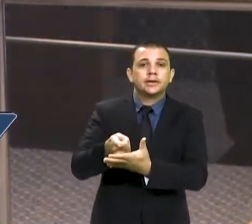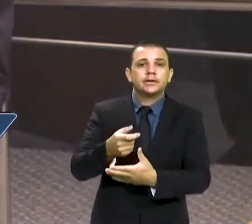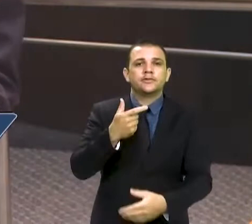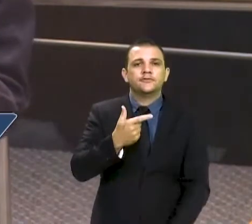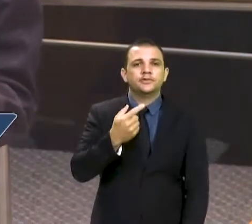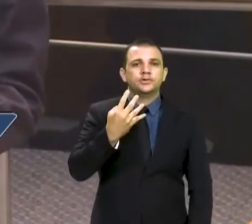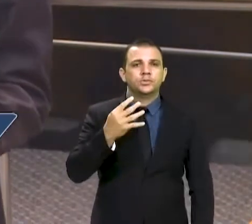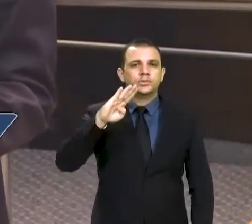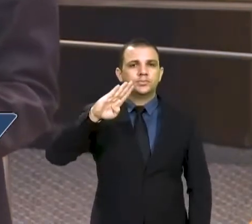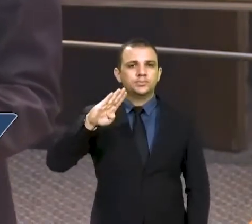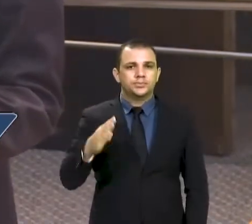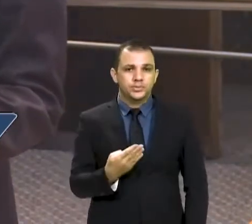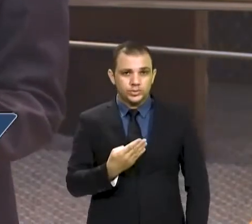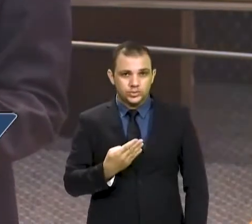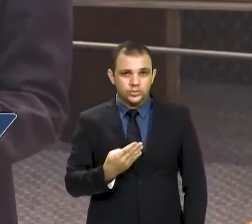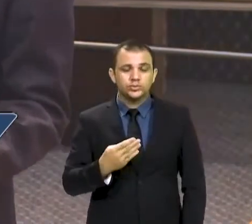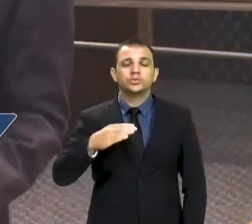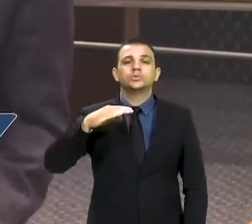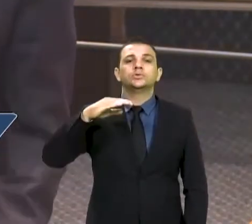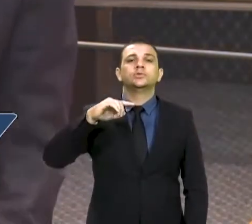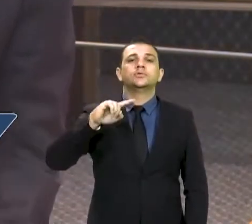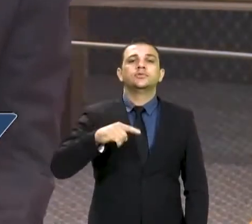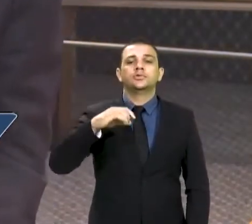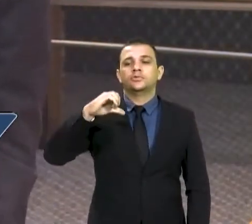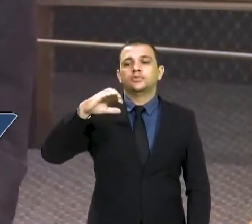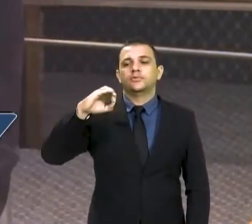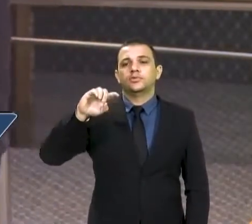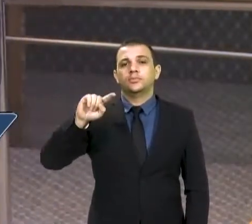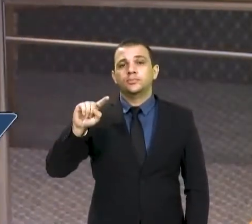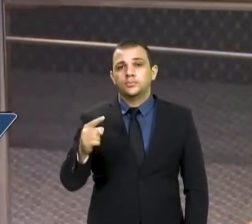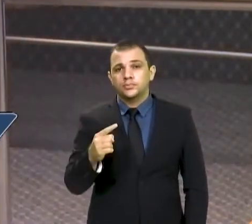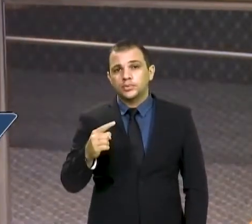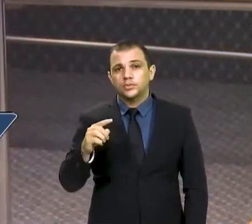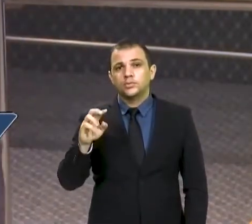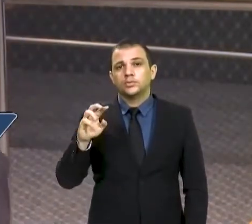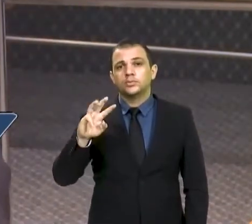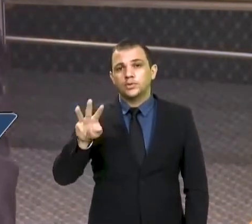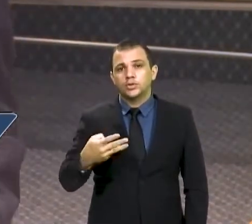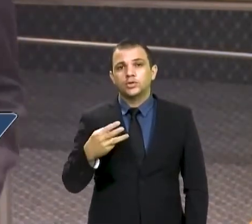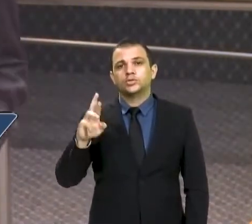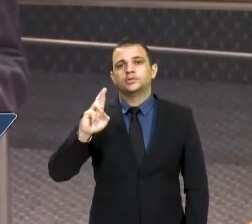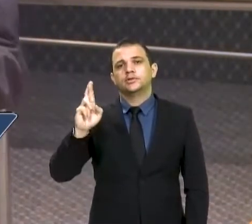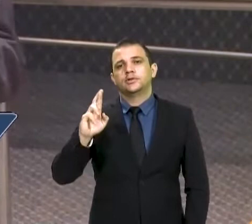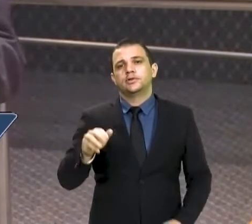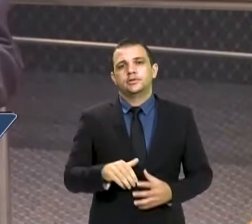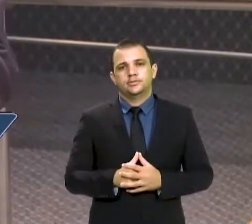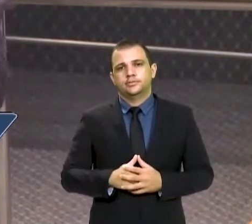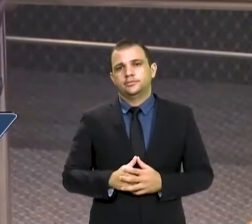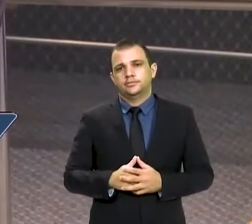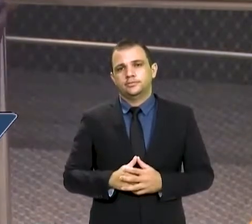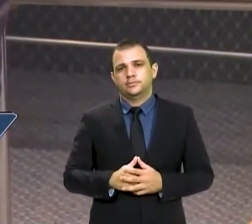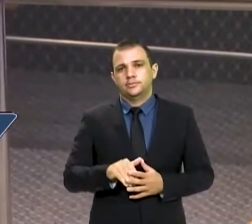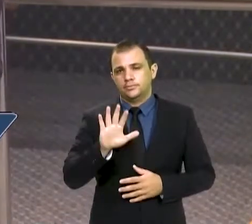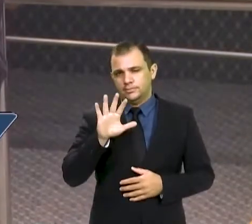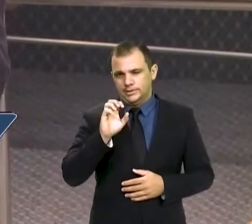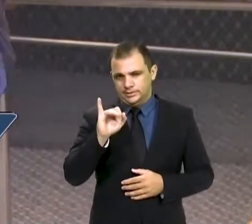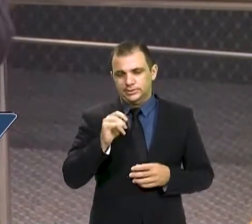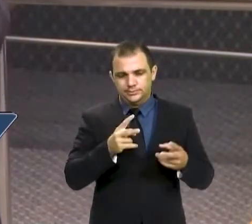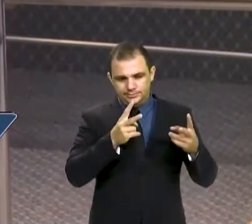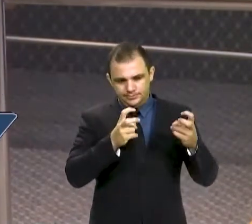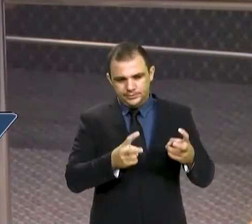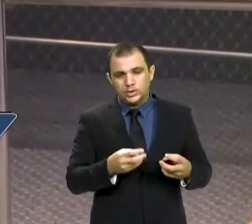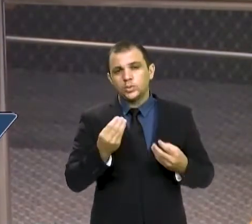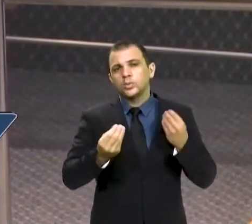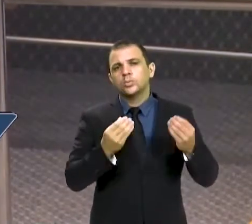24 bilhões e 98 mil reais, 900 milhões de reais. Mas se você observar como o